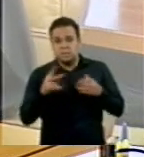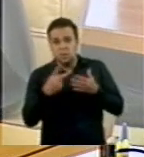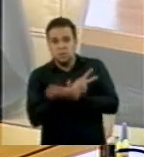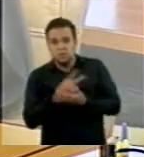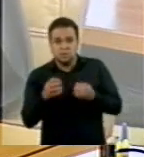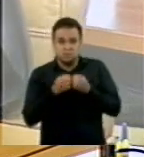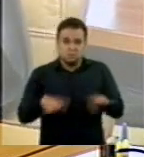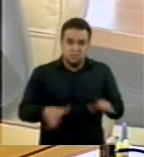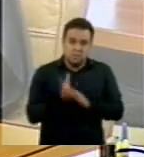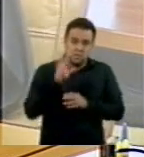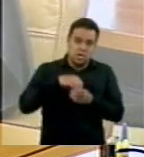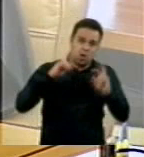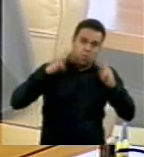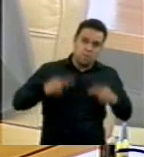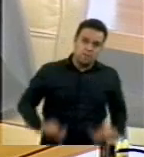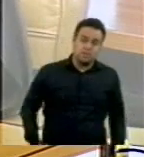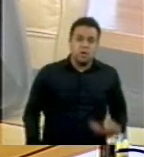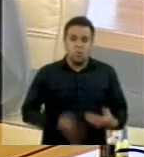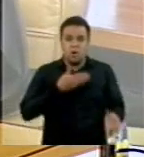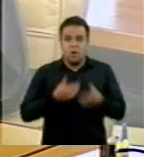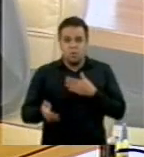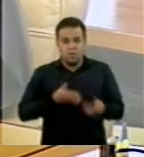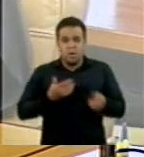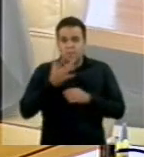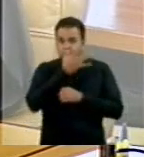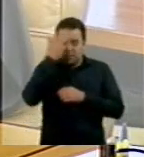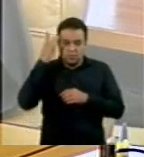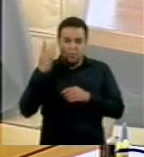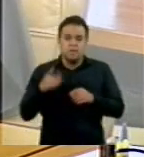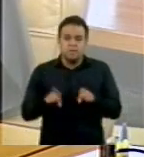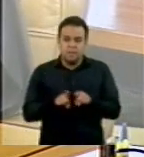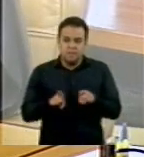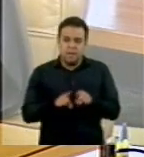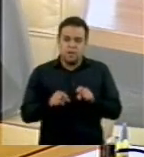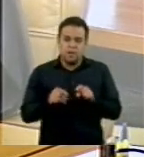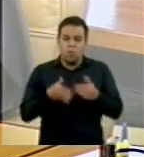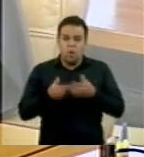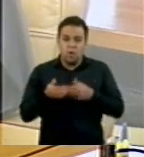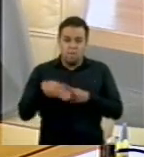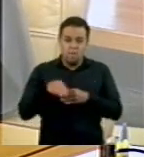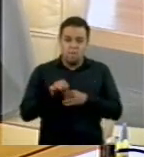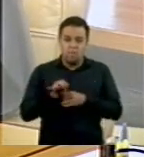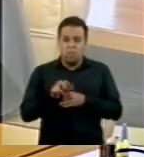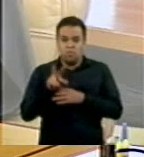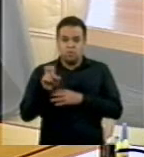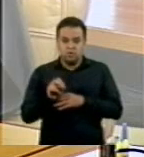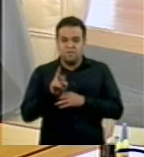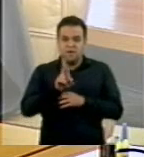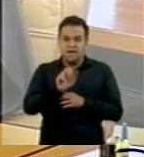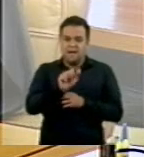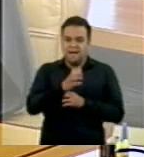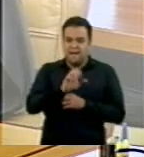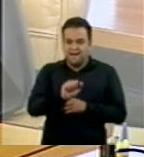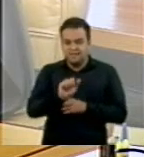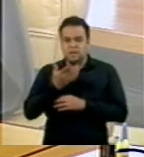humanidade, por quem quer que seja e por que quer que seja, Motivos como raça,